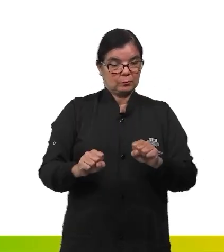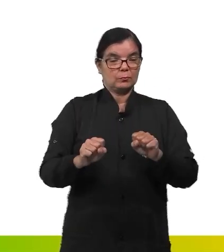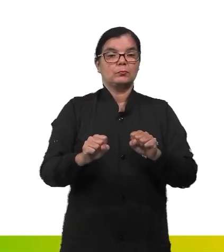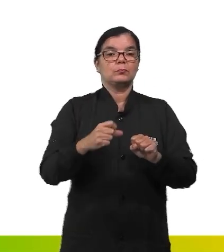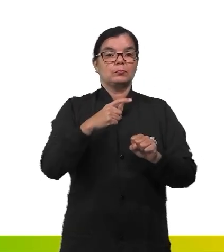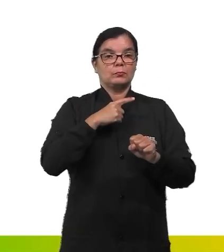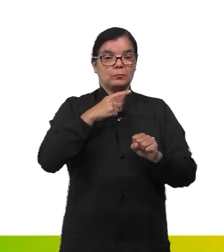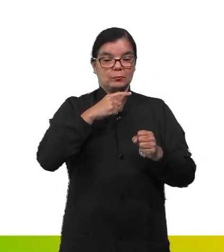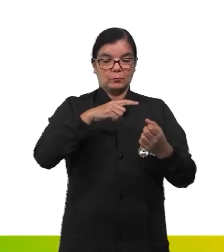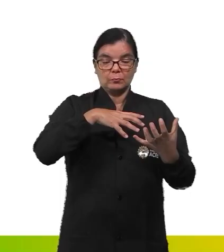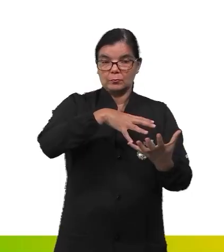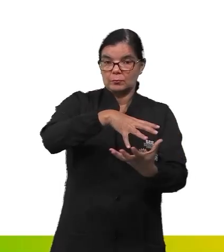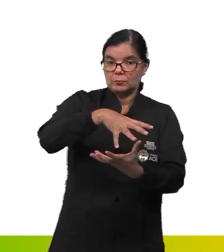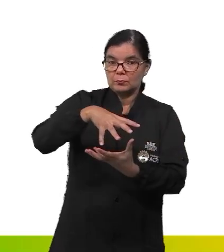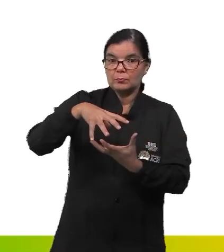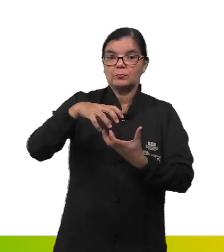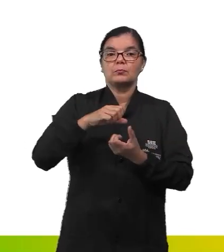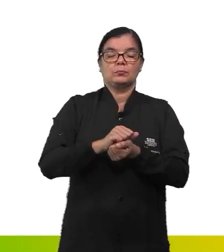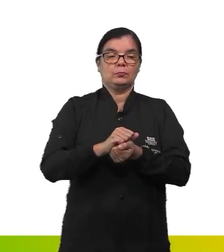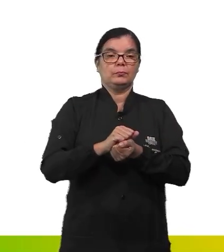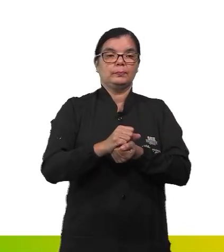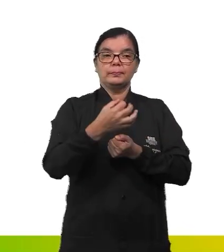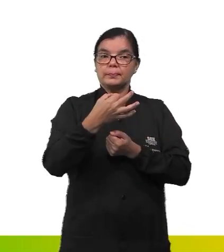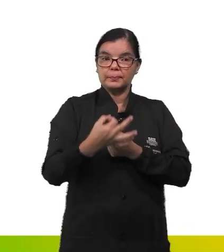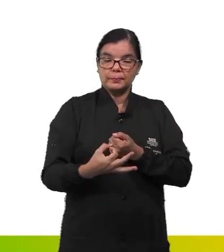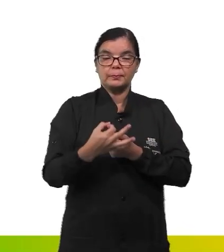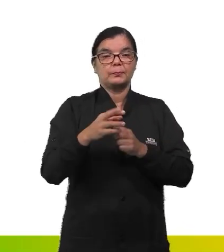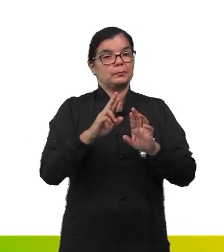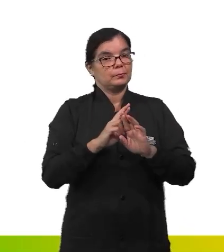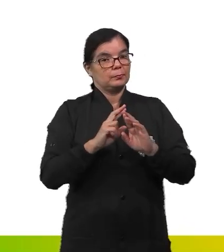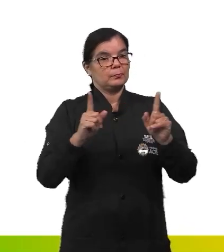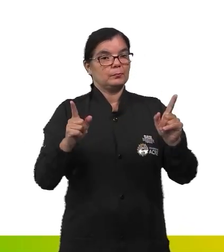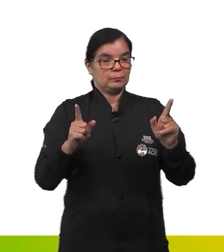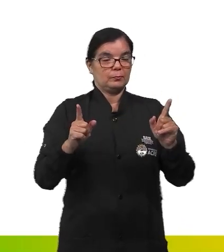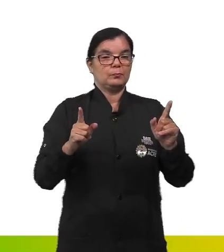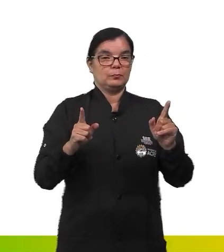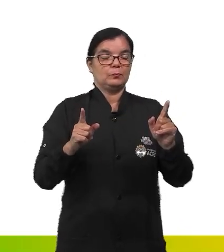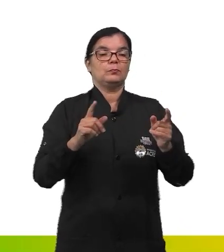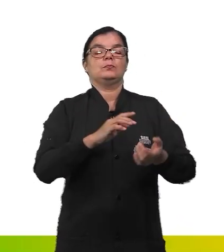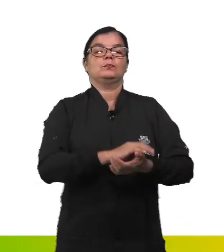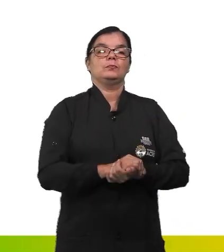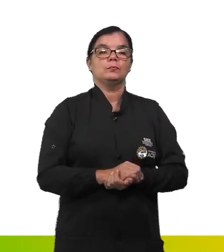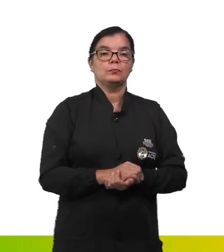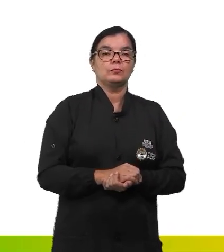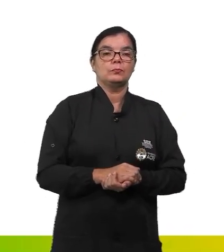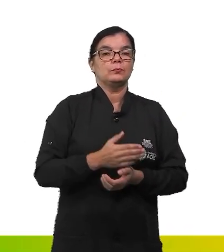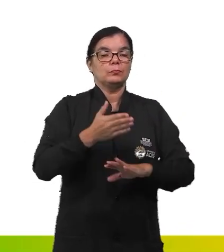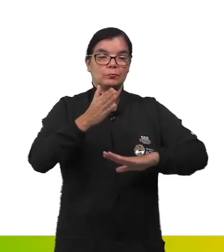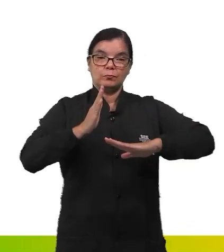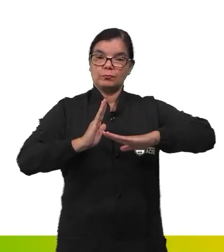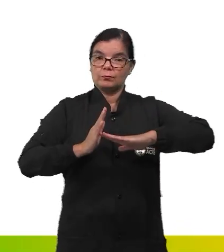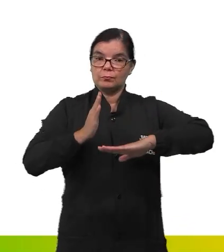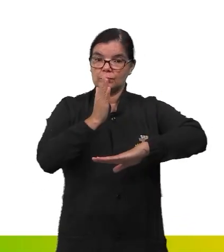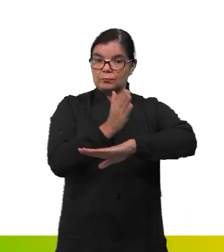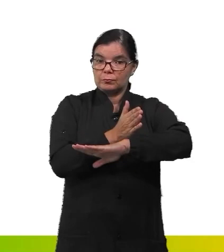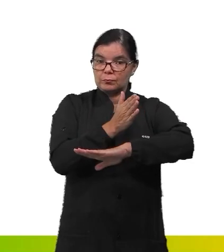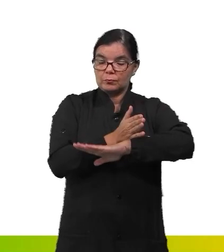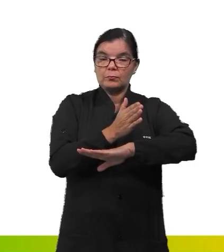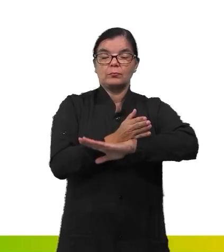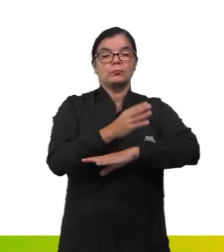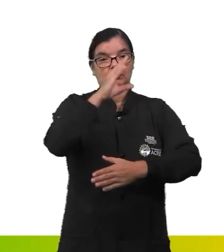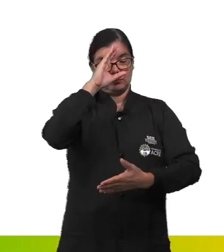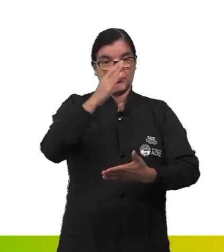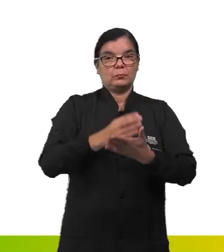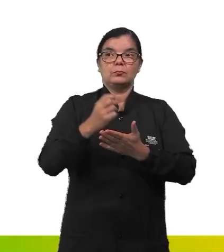que é a Terra que orbita o Sol, certo? Ao contrário do sistema geocêntrico da Idade Média, que acreditava-se que